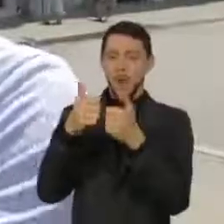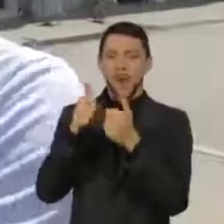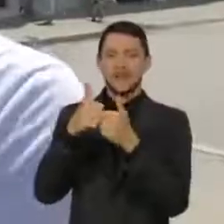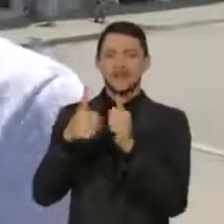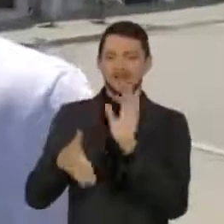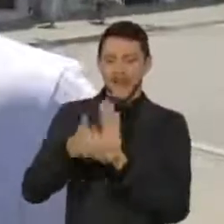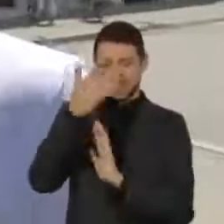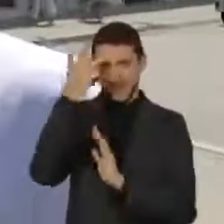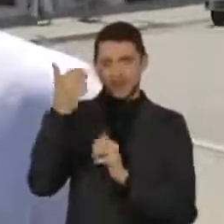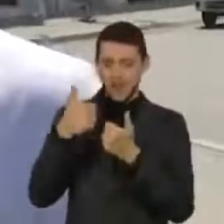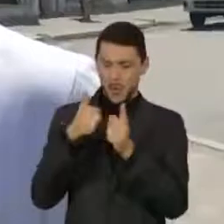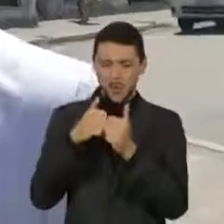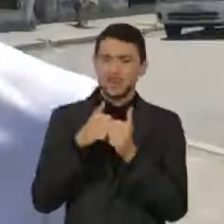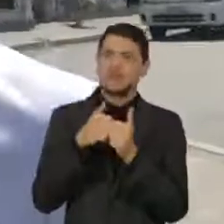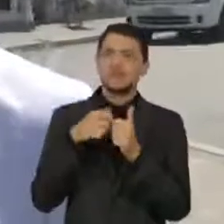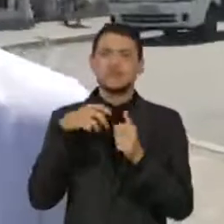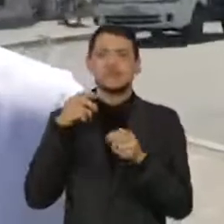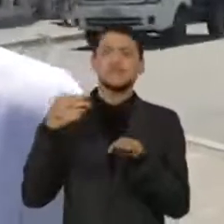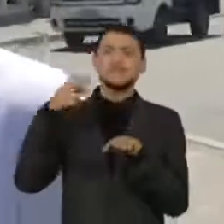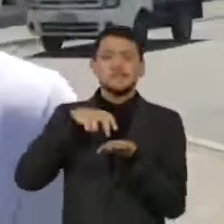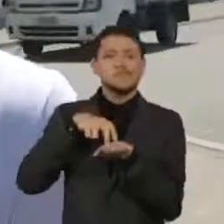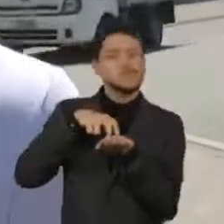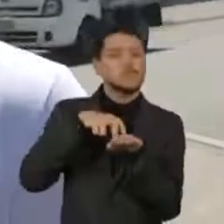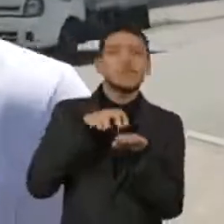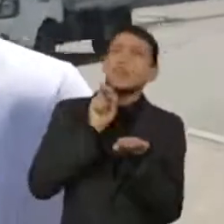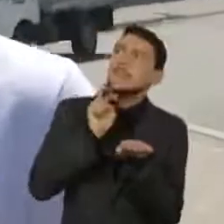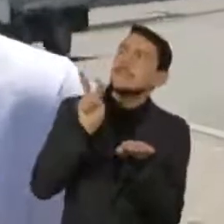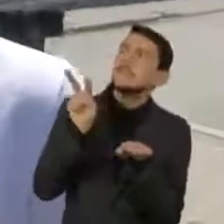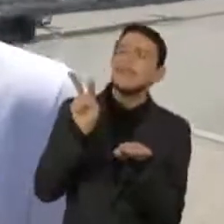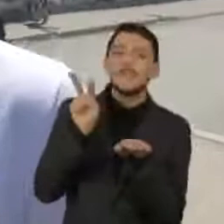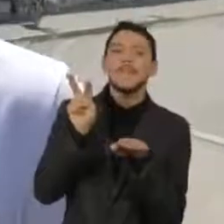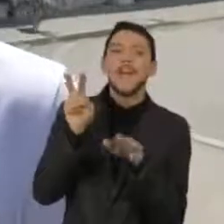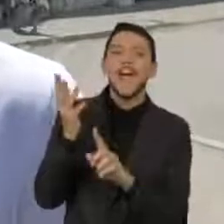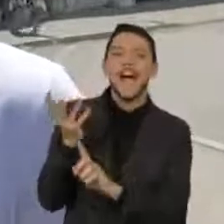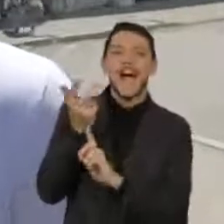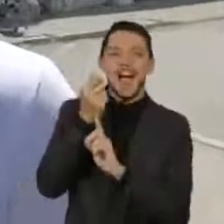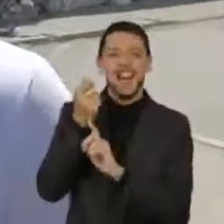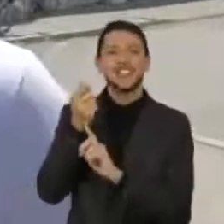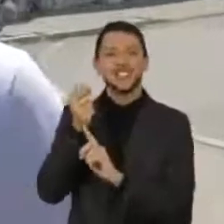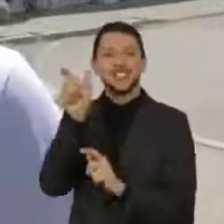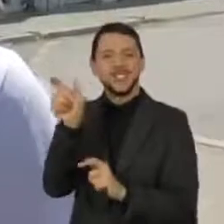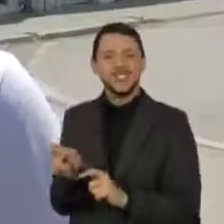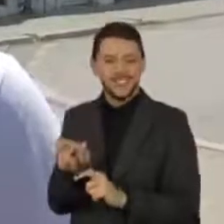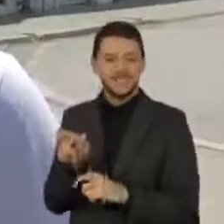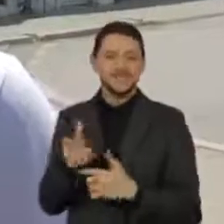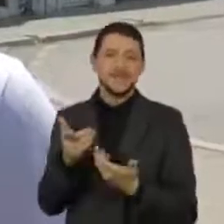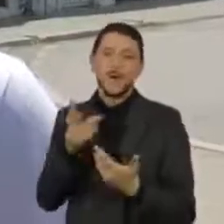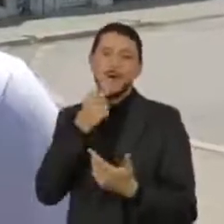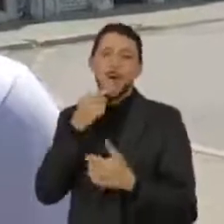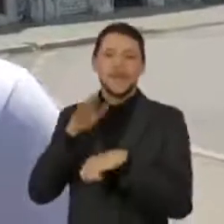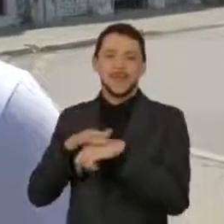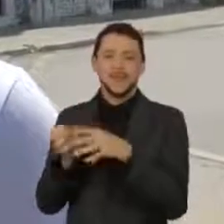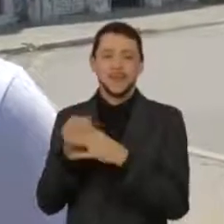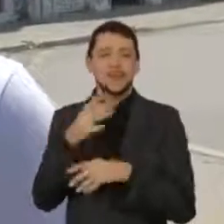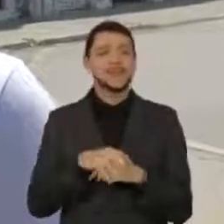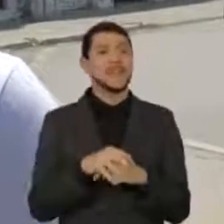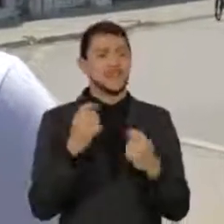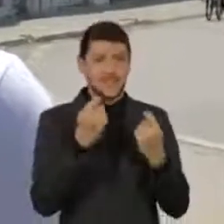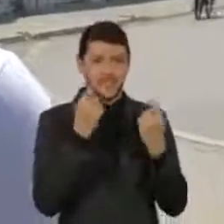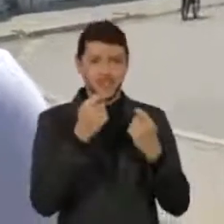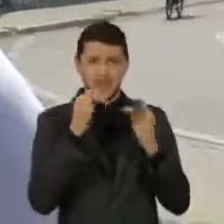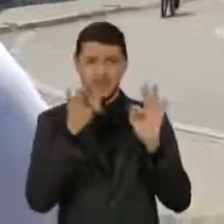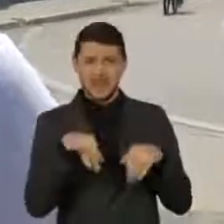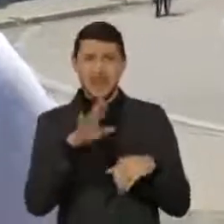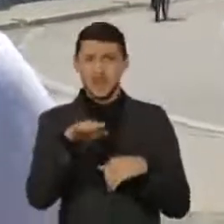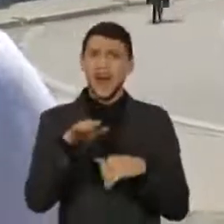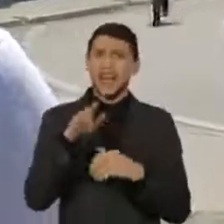dentro do ônibus acabam consumindo um trabalho de um artista dessa magnitude. O festival tem data para terminar, mas a obra é eterna aqui,